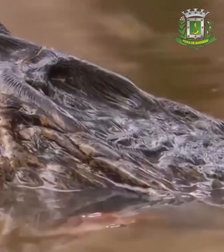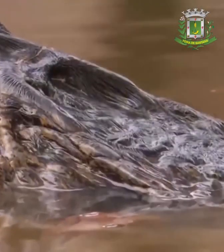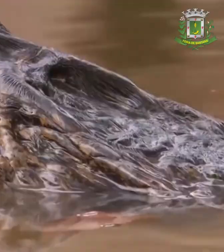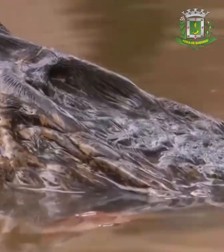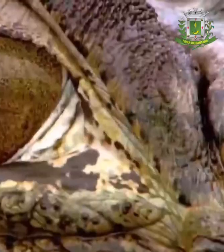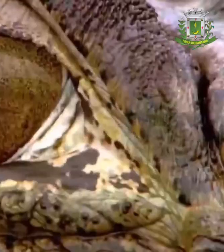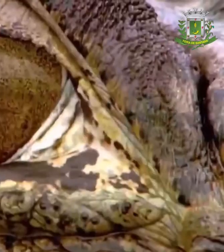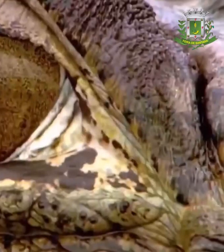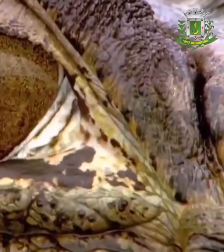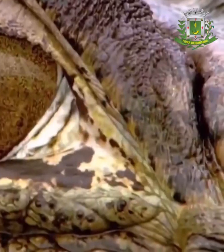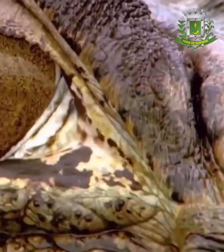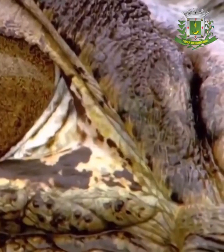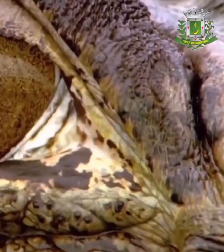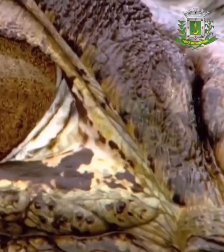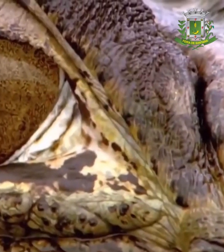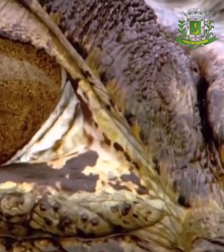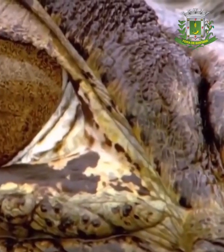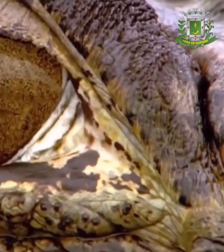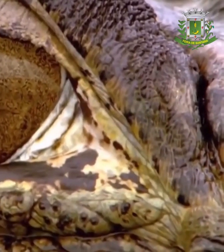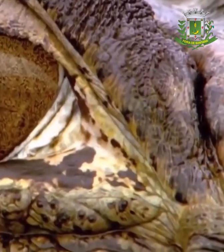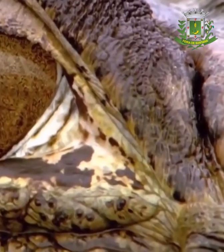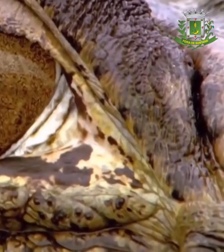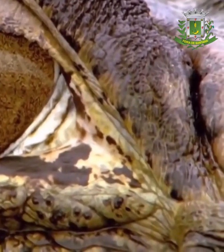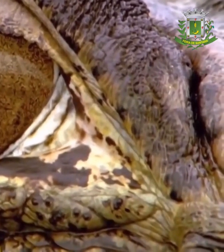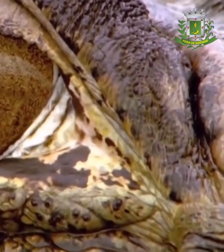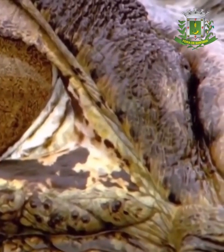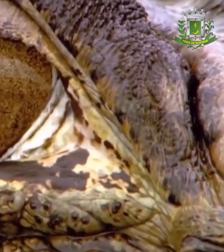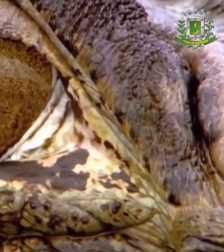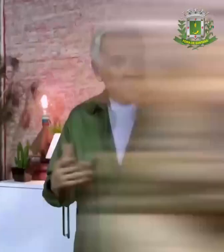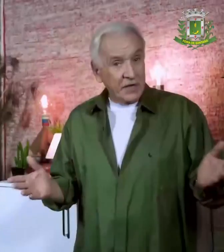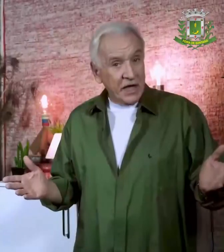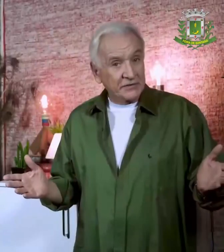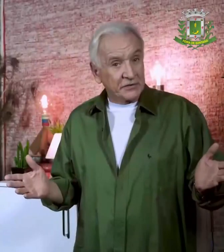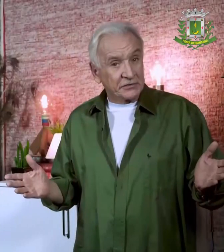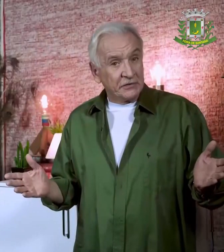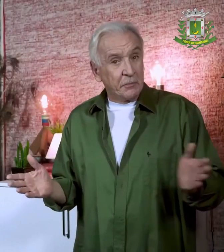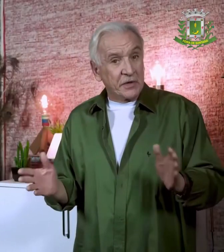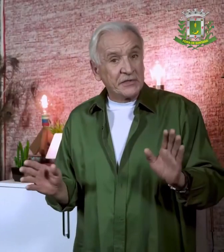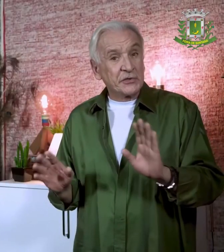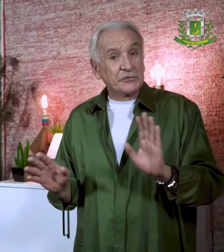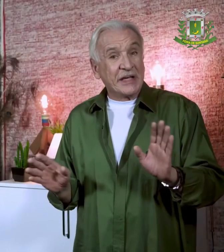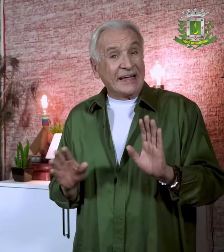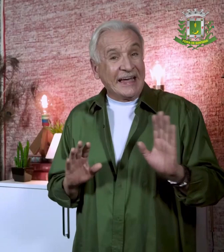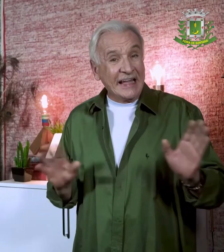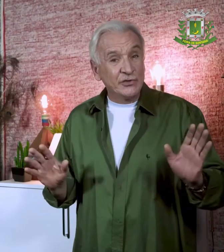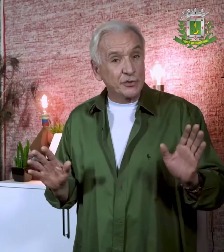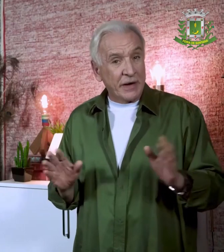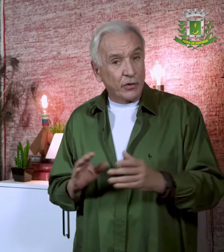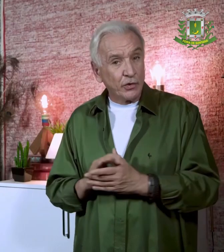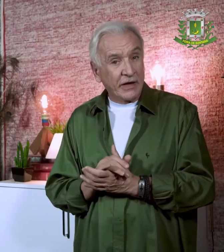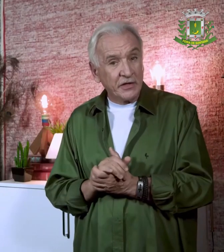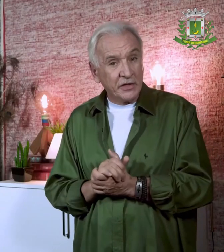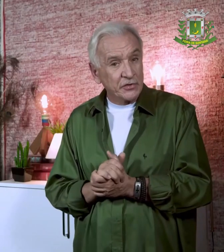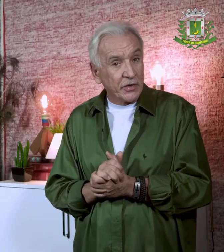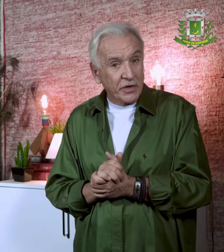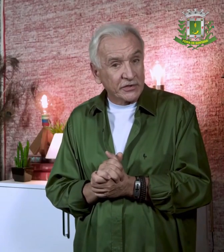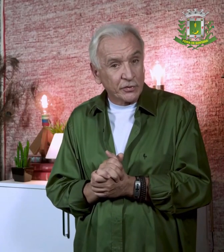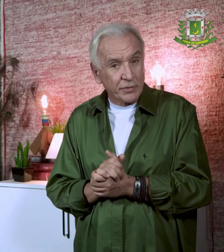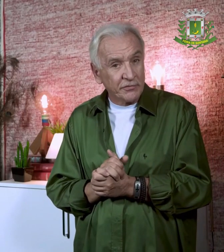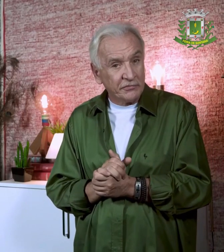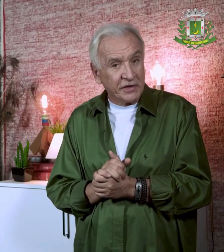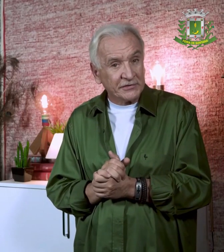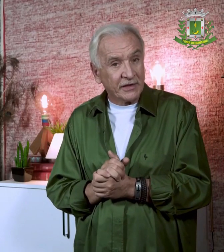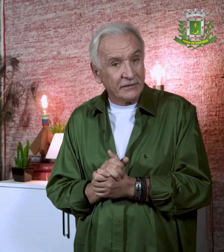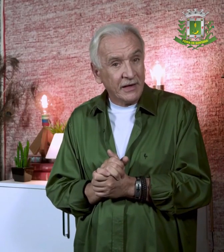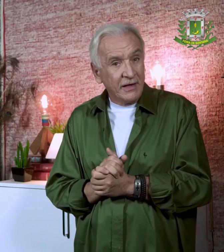como funciona o mundo. Só que não deixa de ser perigo. As ameaças não precisam ser grandes para colocar em risco a